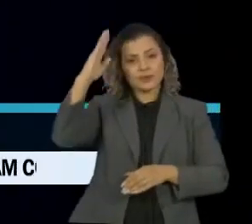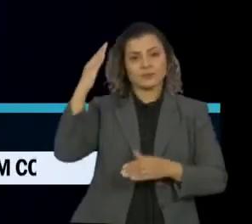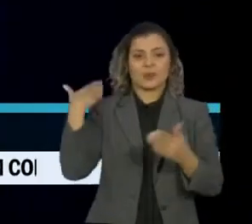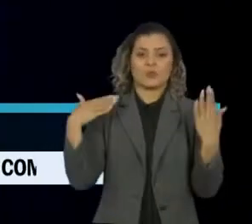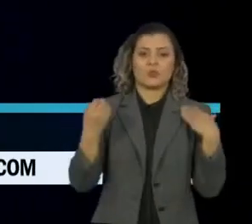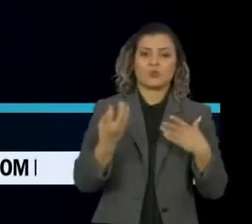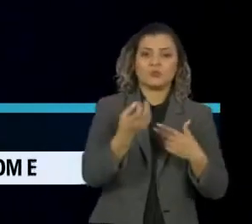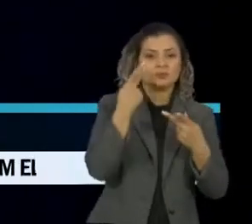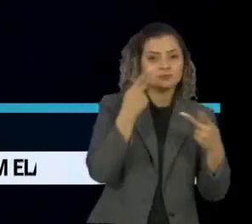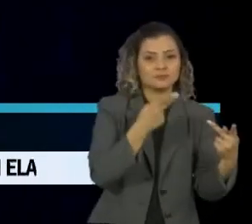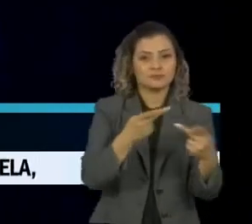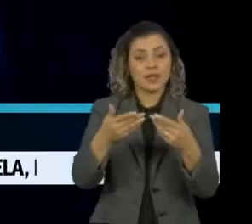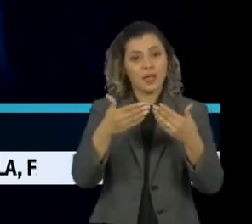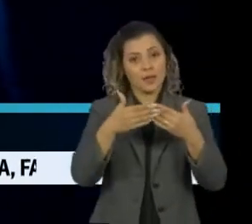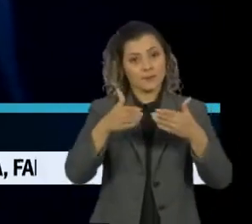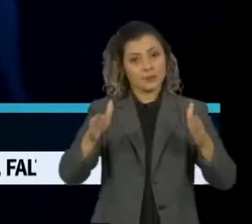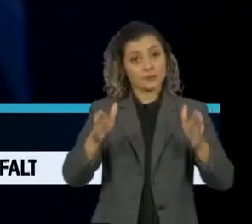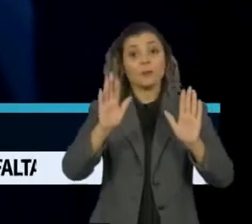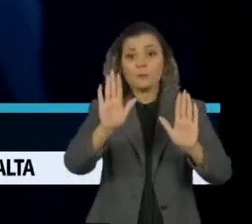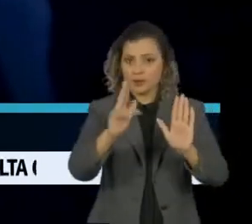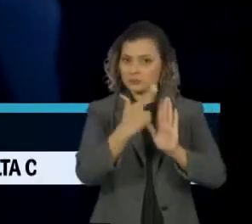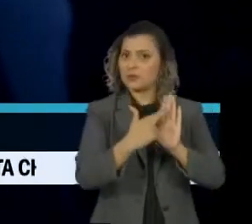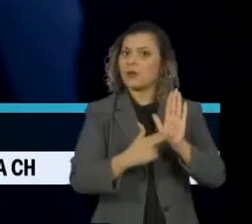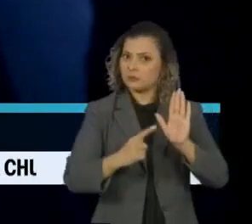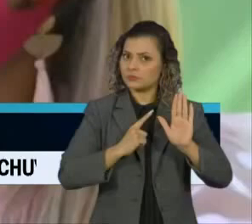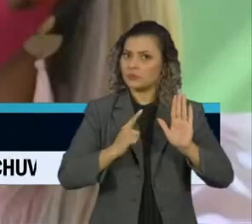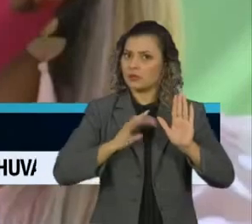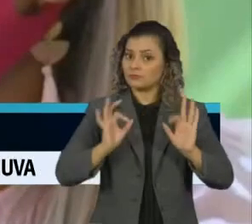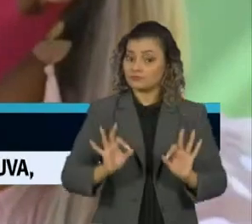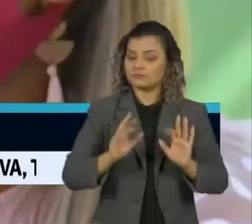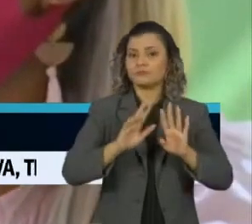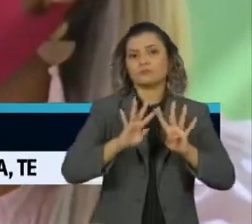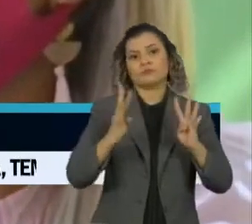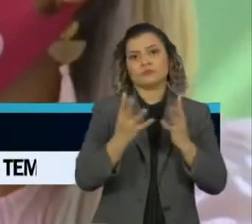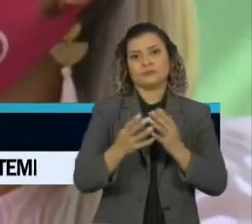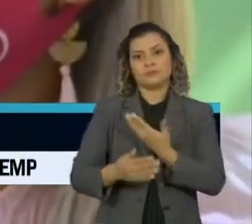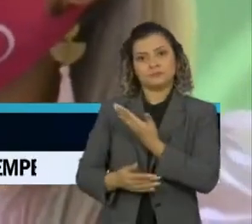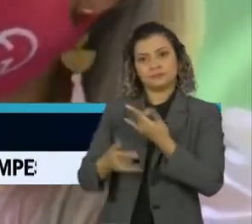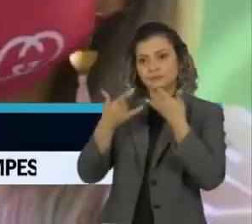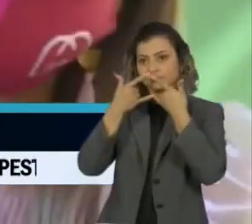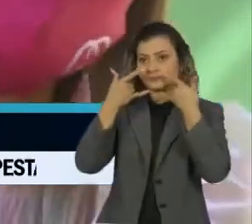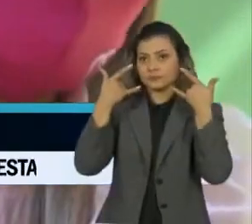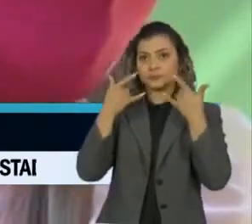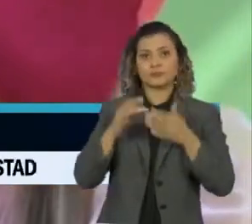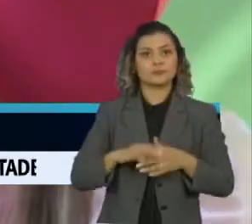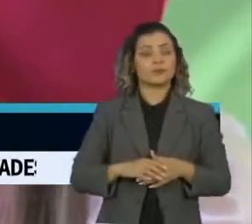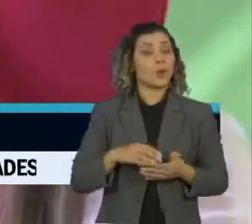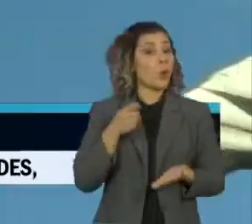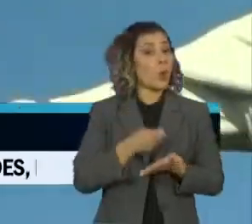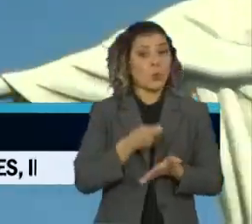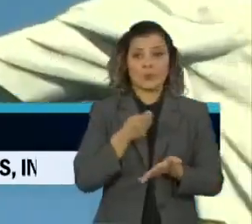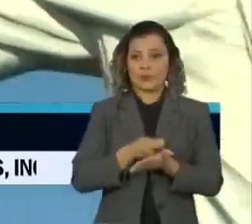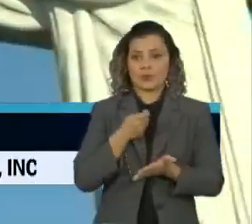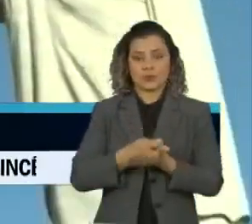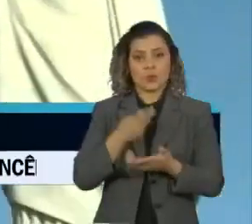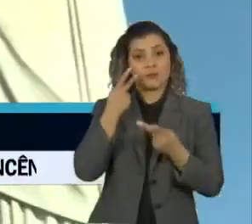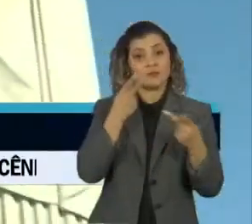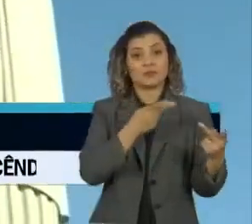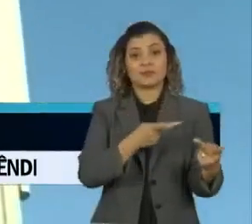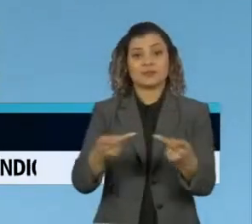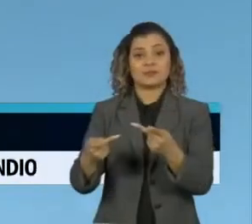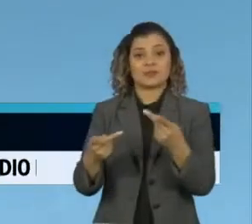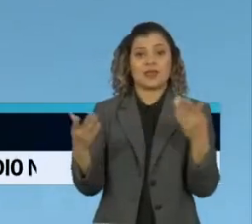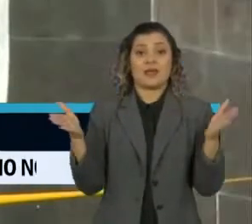turísticos da cidade, todos com restrições por causa da pandemia. O uso de máscara se tornou item obrigatório para visitar o